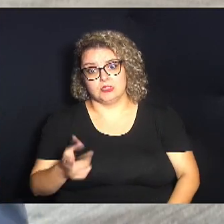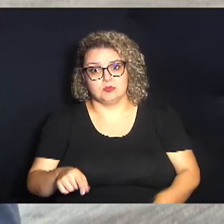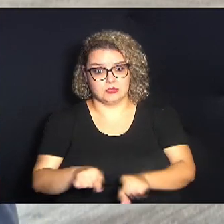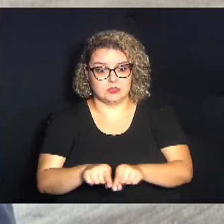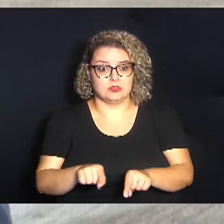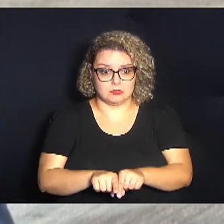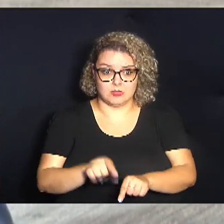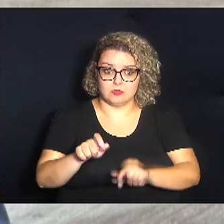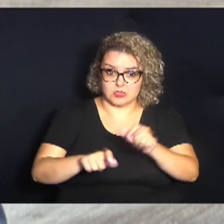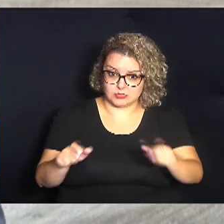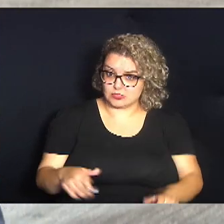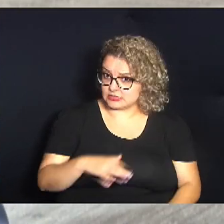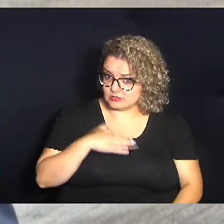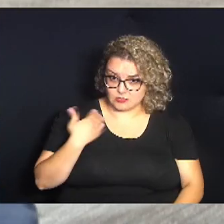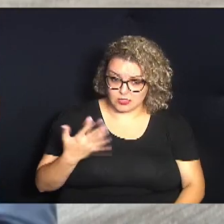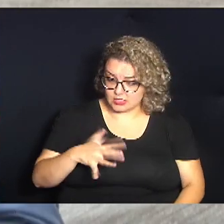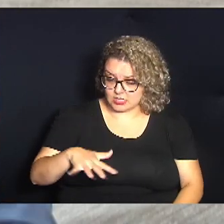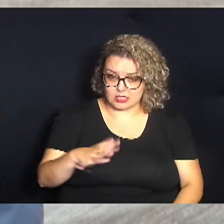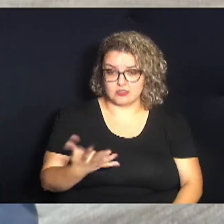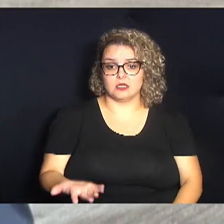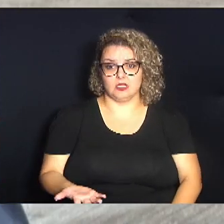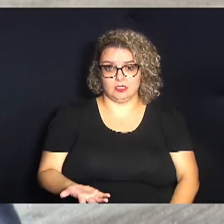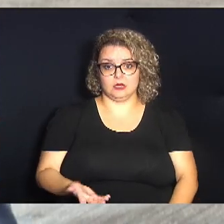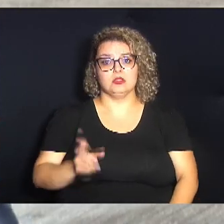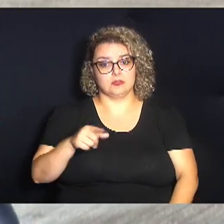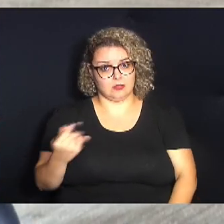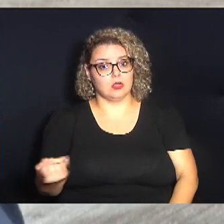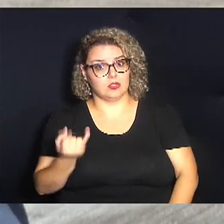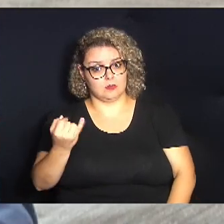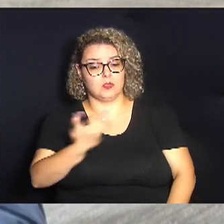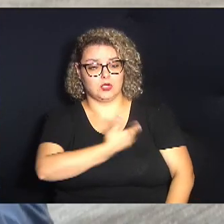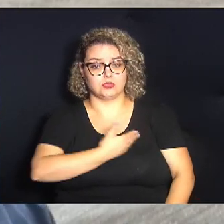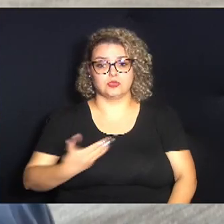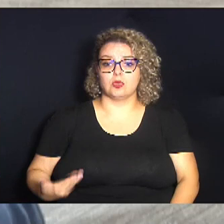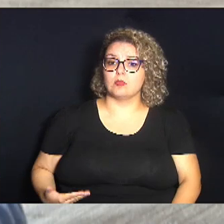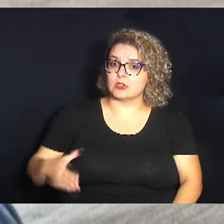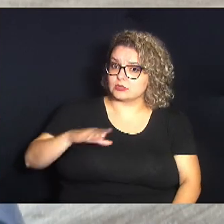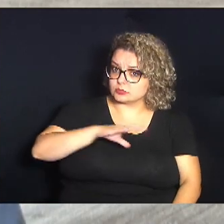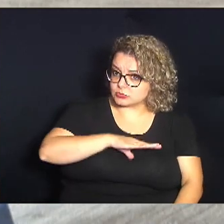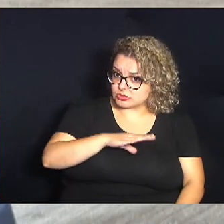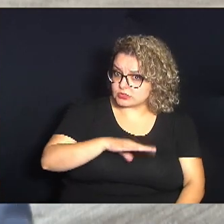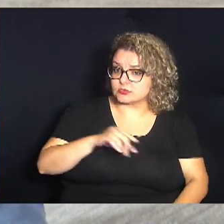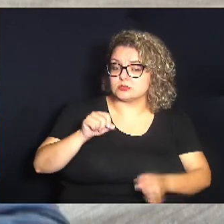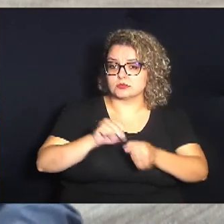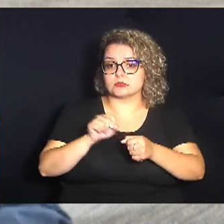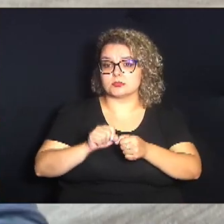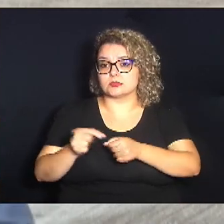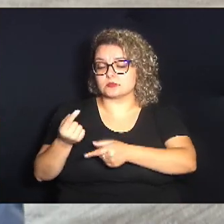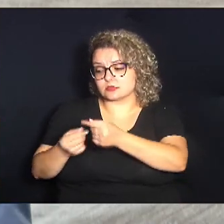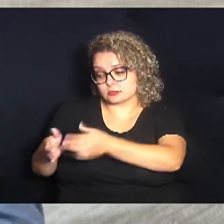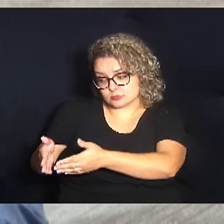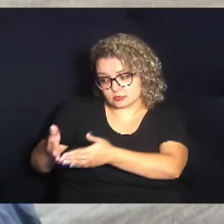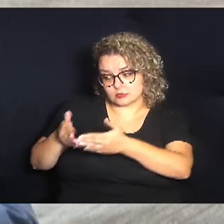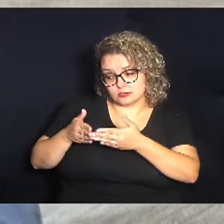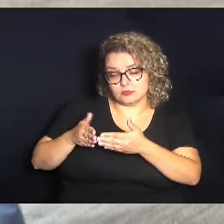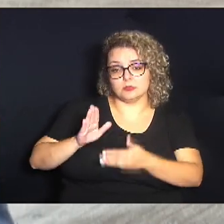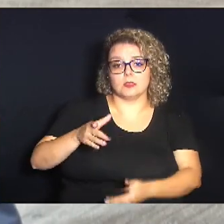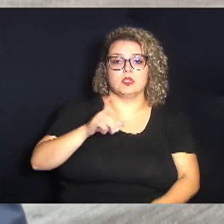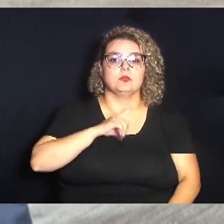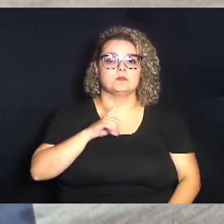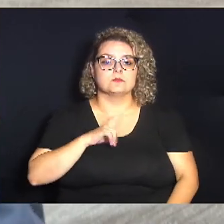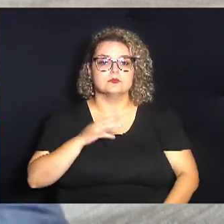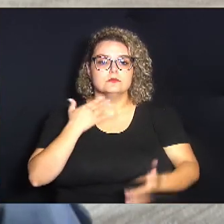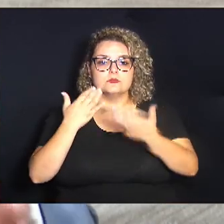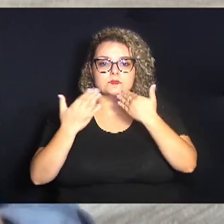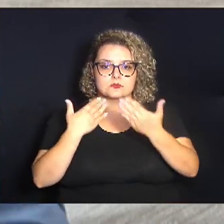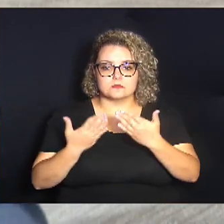vida, né, naquela região. Então é importante hoje o governo municipal fazer esse aporte, já existe já uma conversa,